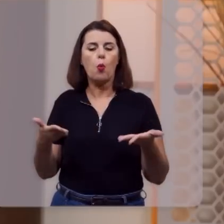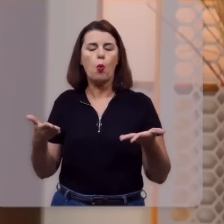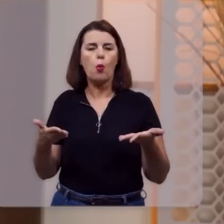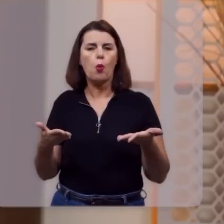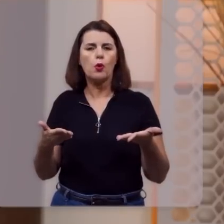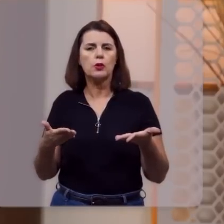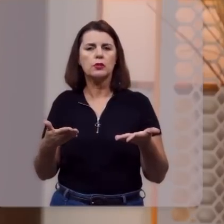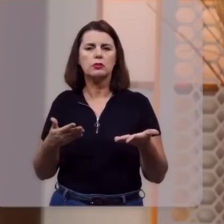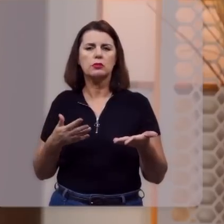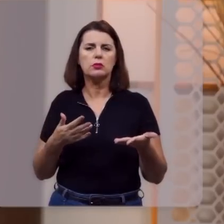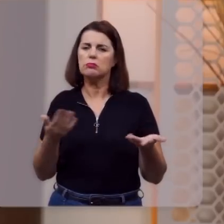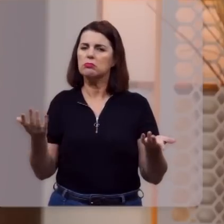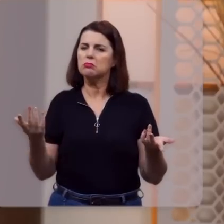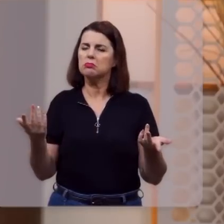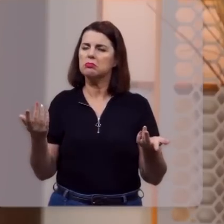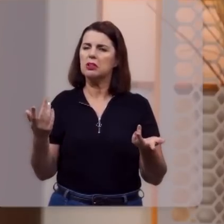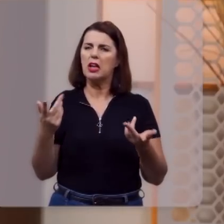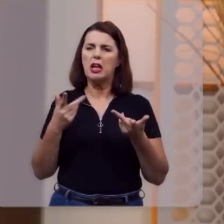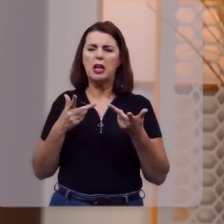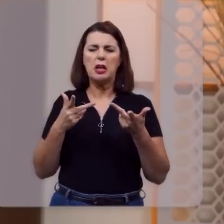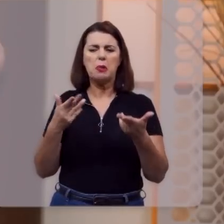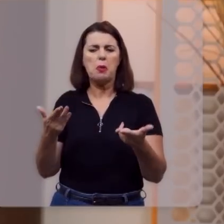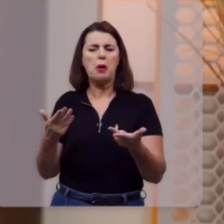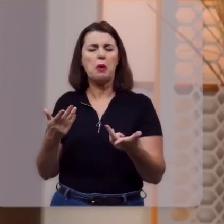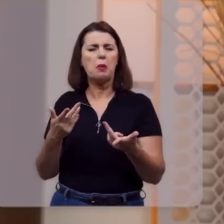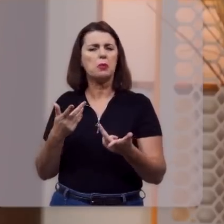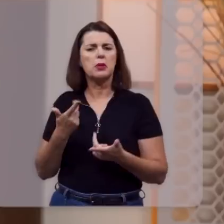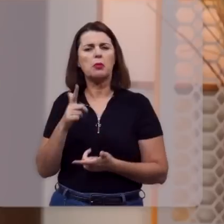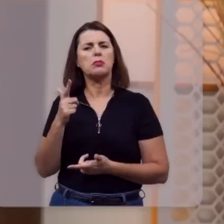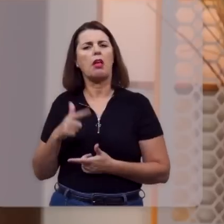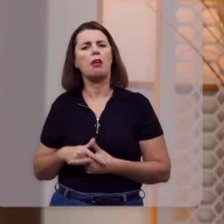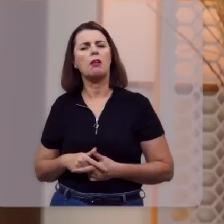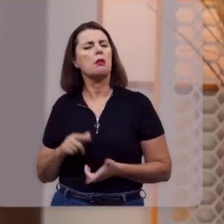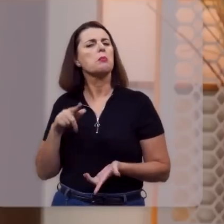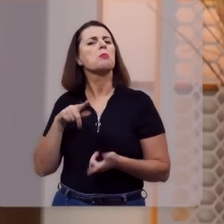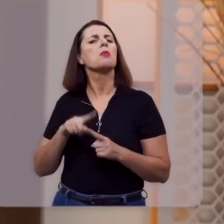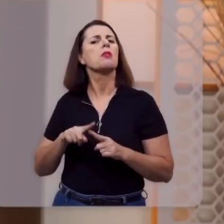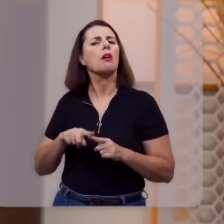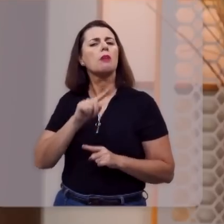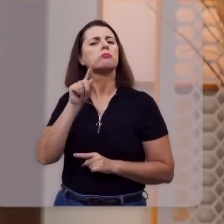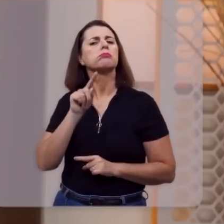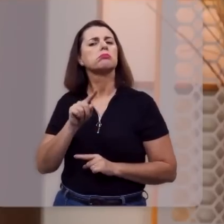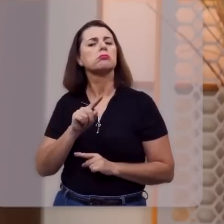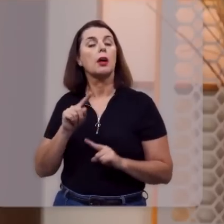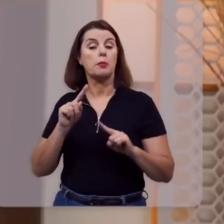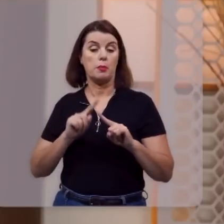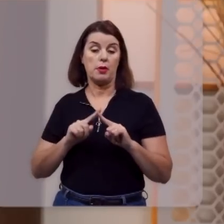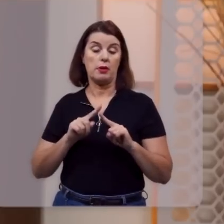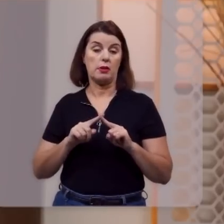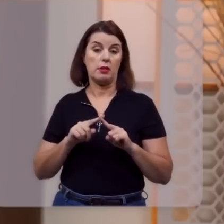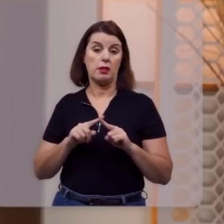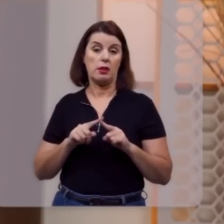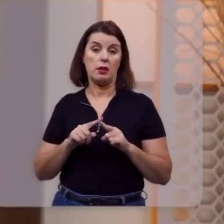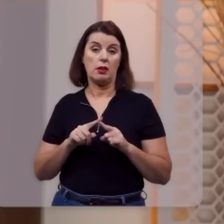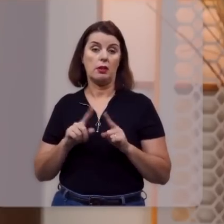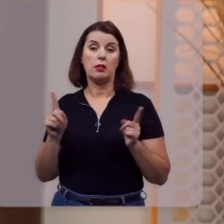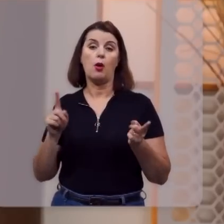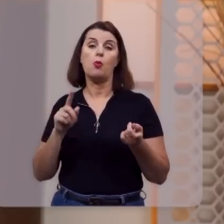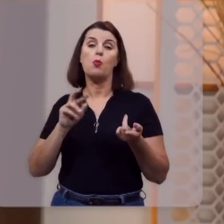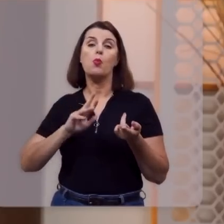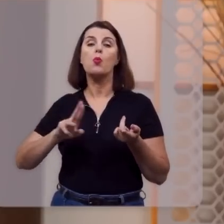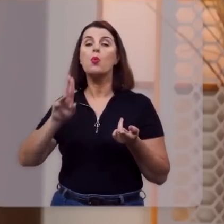íntegra, o resultado certamente não será mais o mesmo. E por que não? É porque Deus não unge